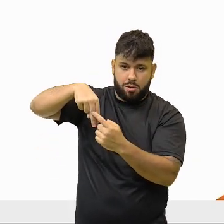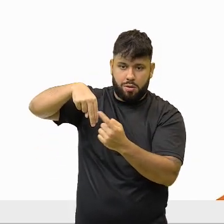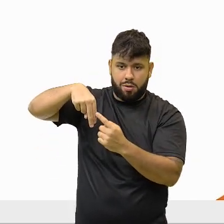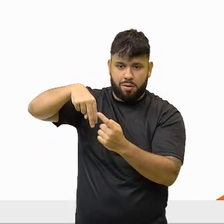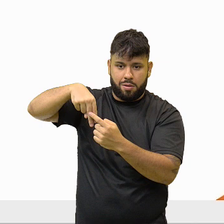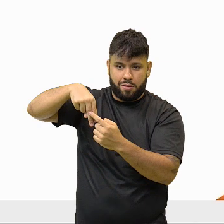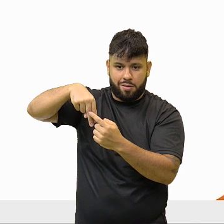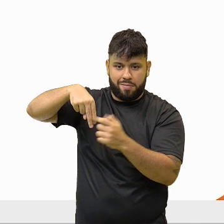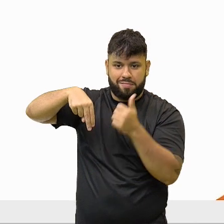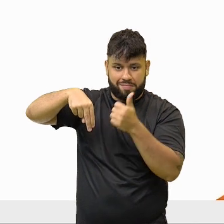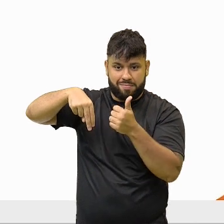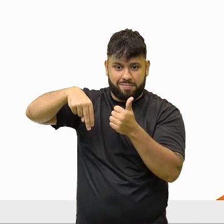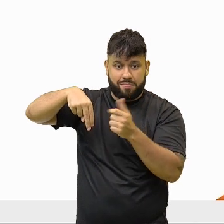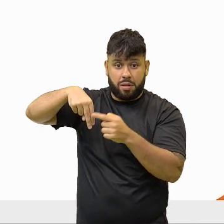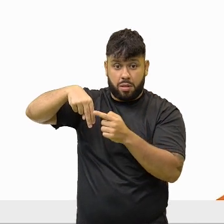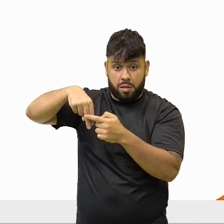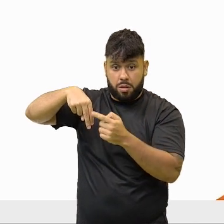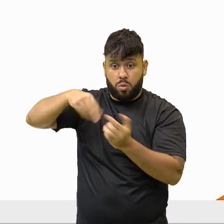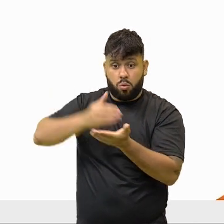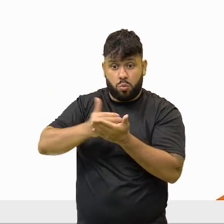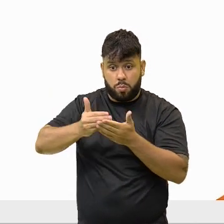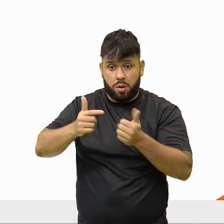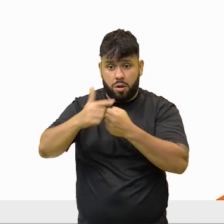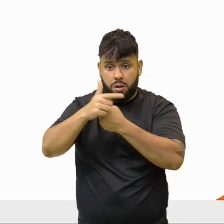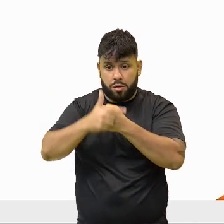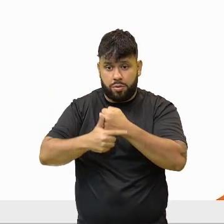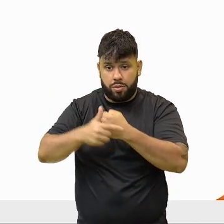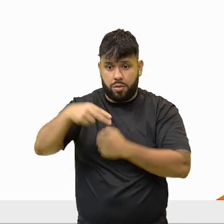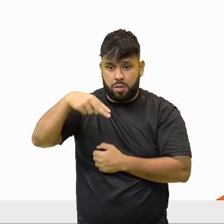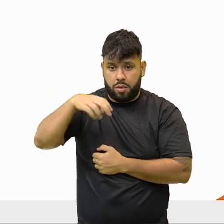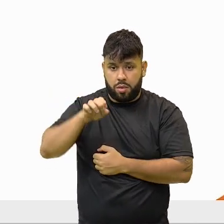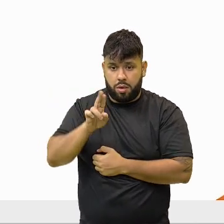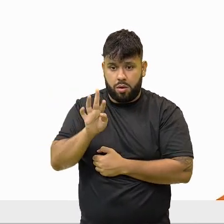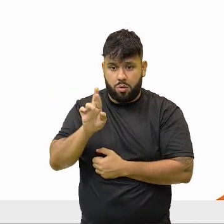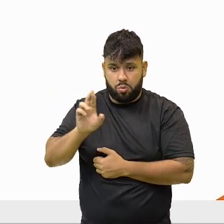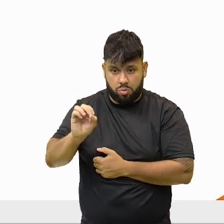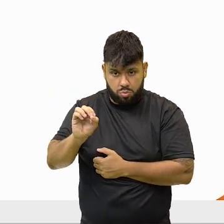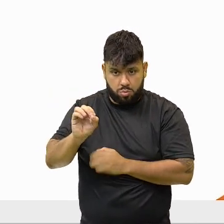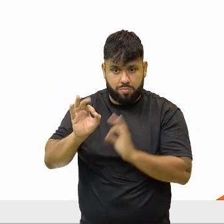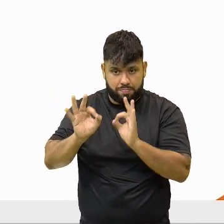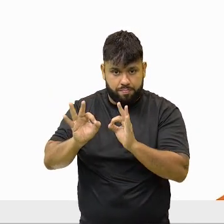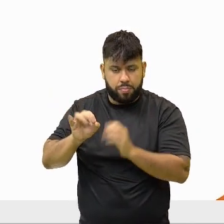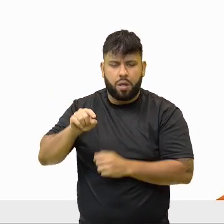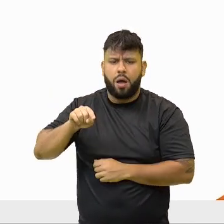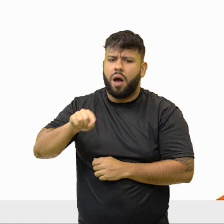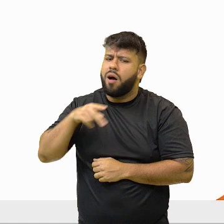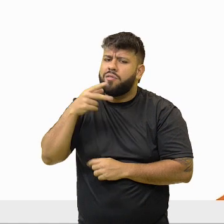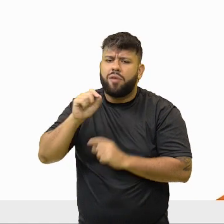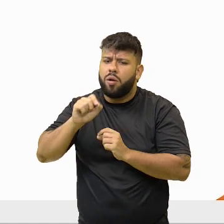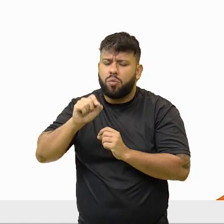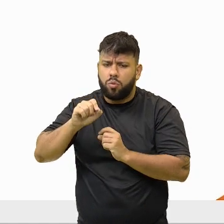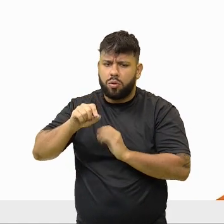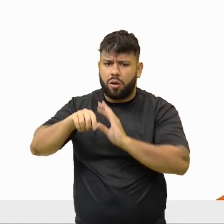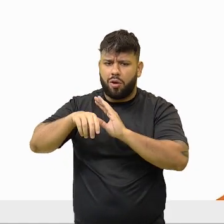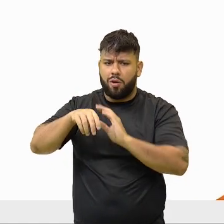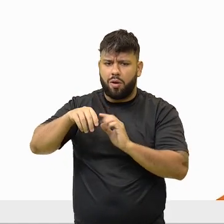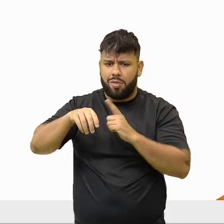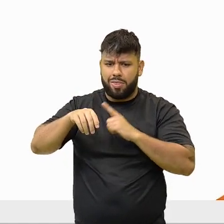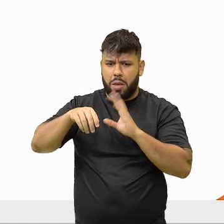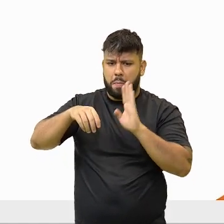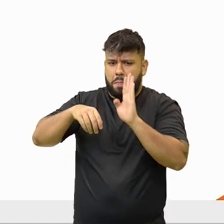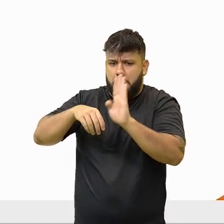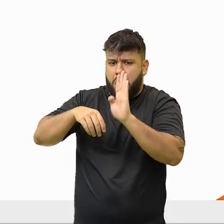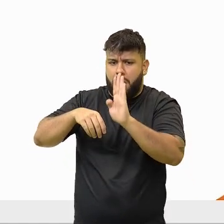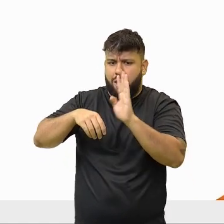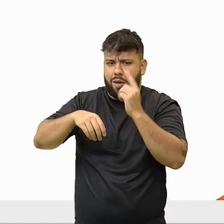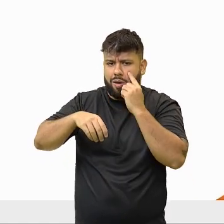Inicialmente, o eletroscópio está neutro. E o que ele fala para vocês no texto? Que essa parte externa do eletroscópio, que seria o ponto B, onde ele está marcando na